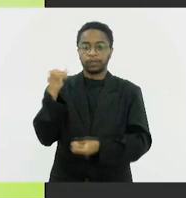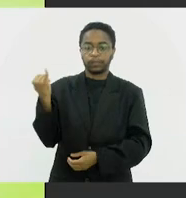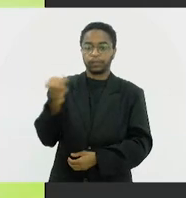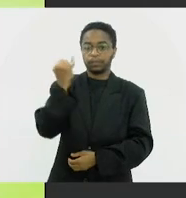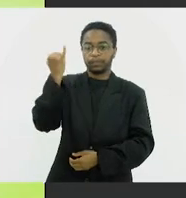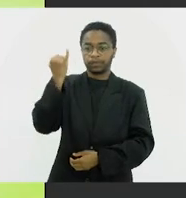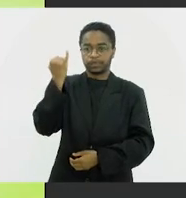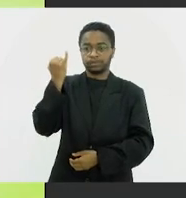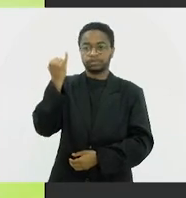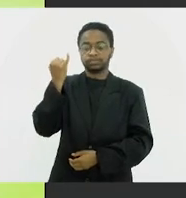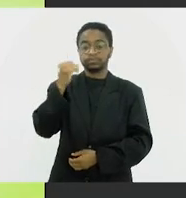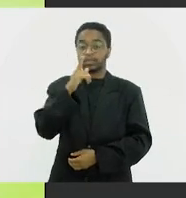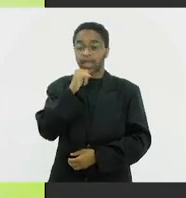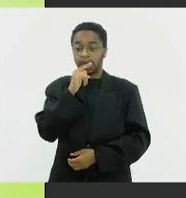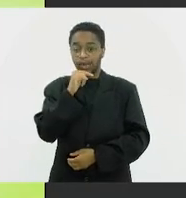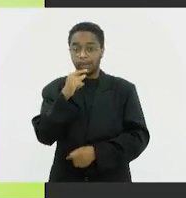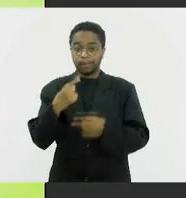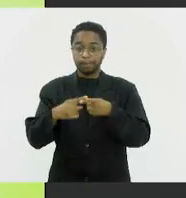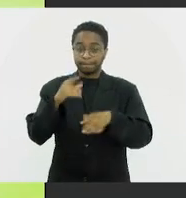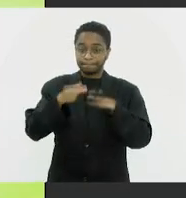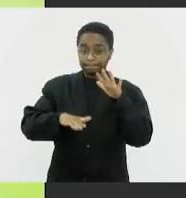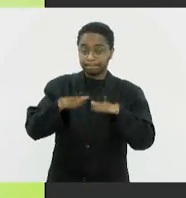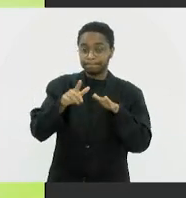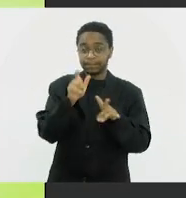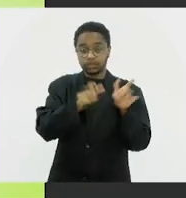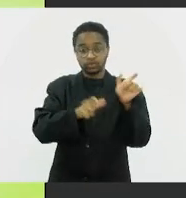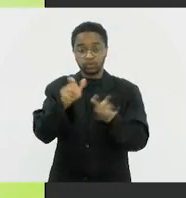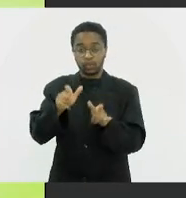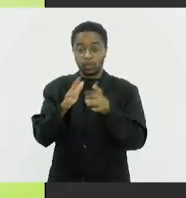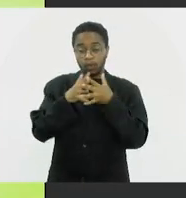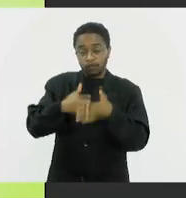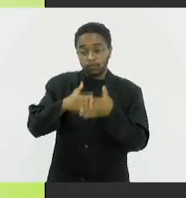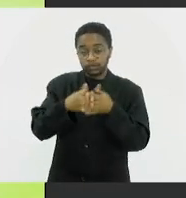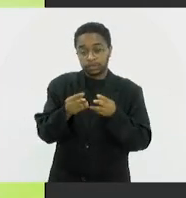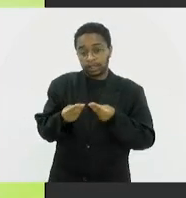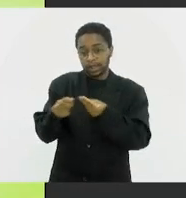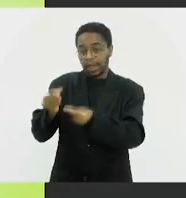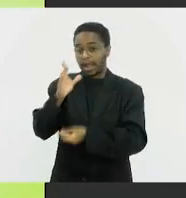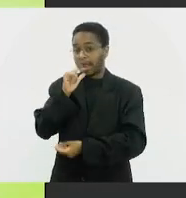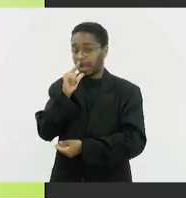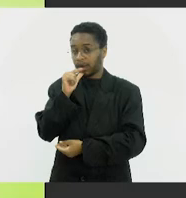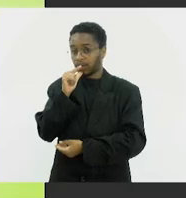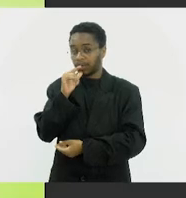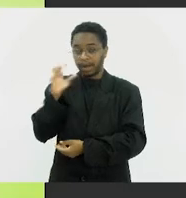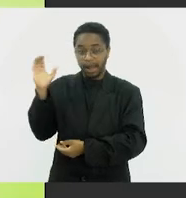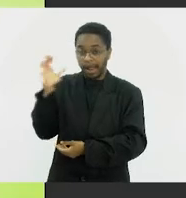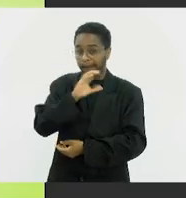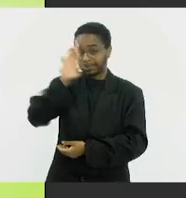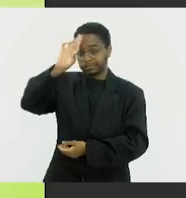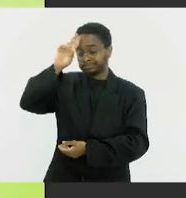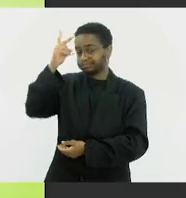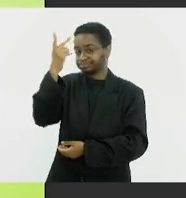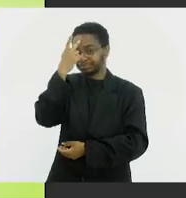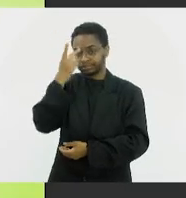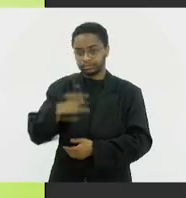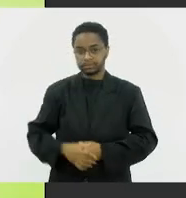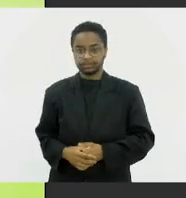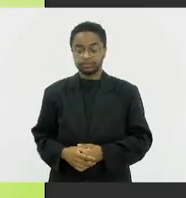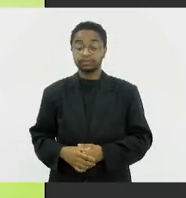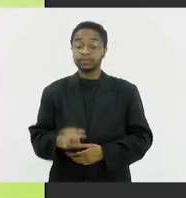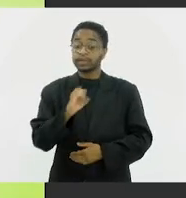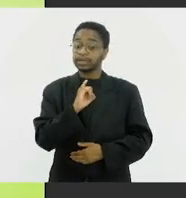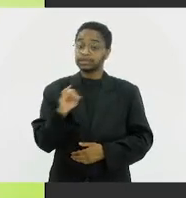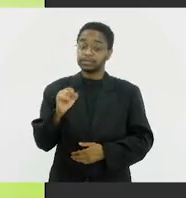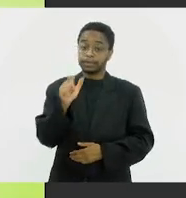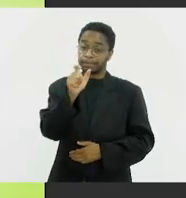Às vezes você vê uma pessoa confusa, dá um copo d'água imediatamente para a pessoa. Se você tem uma pessoa com